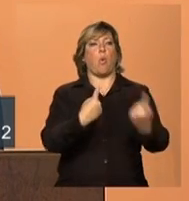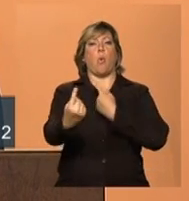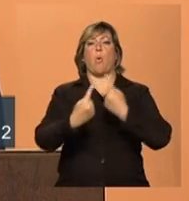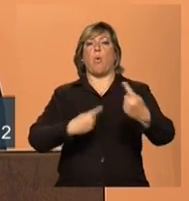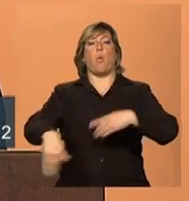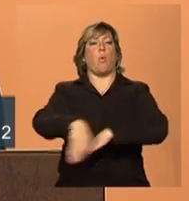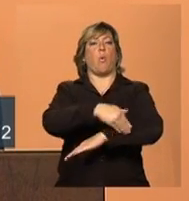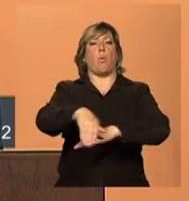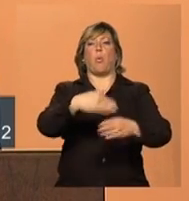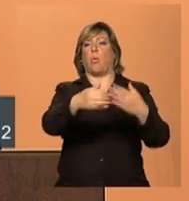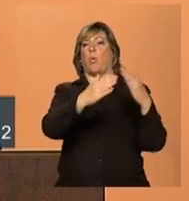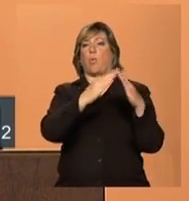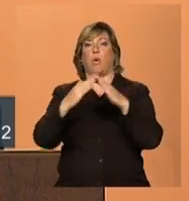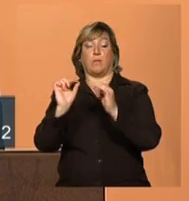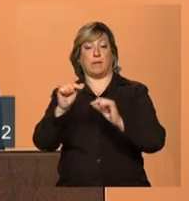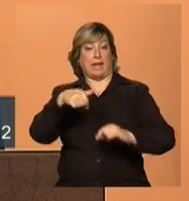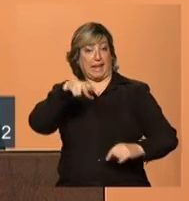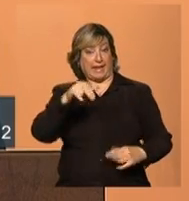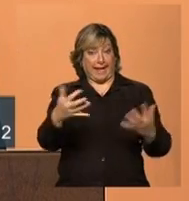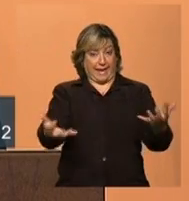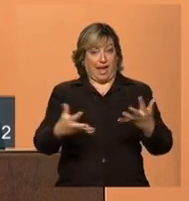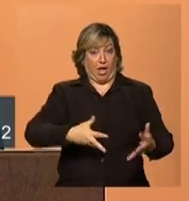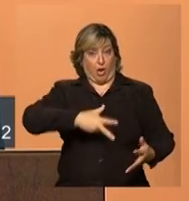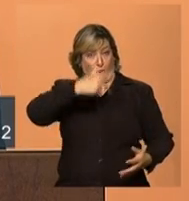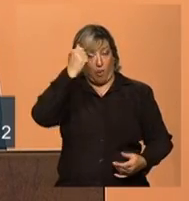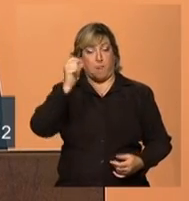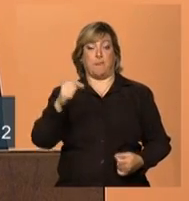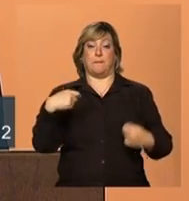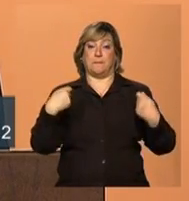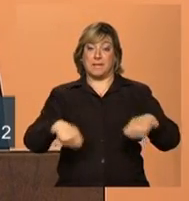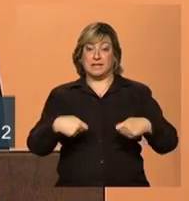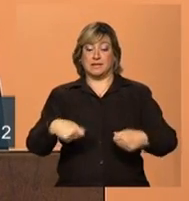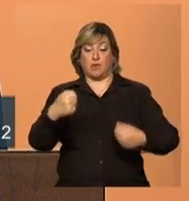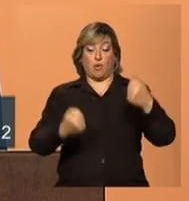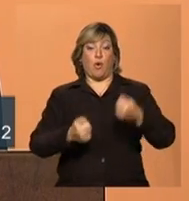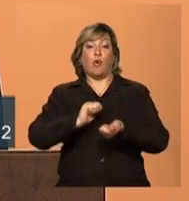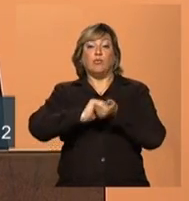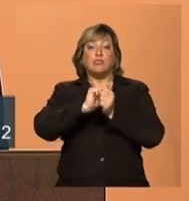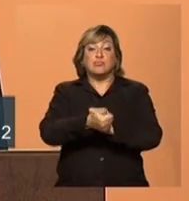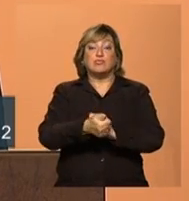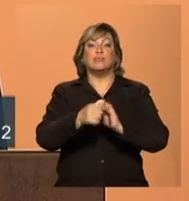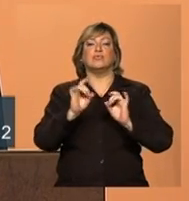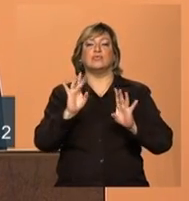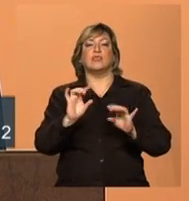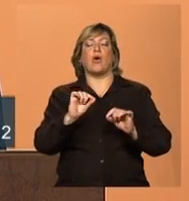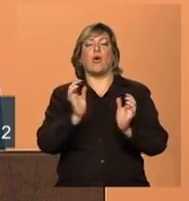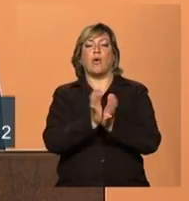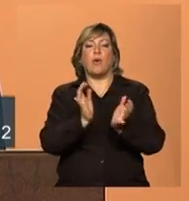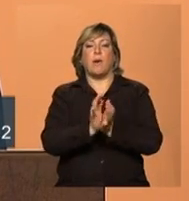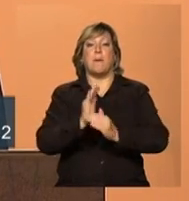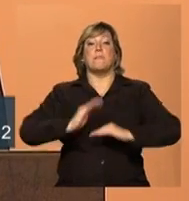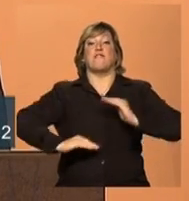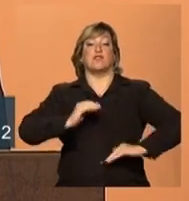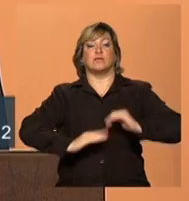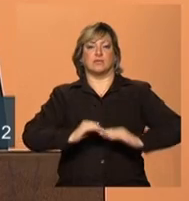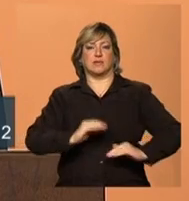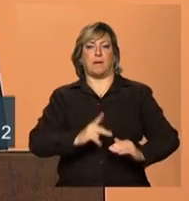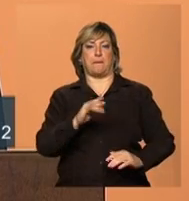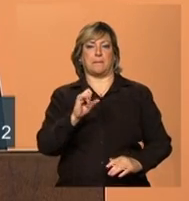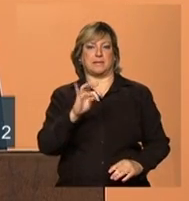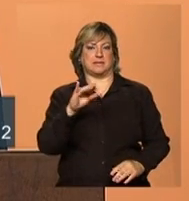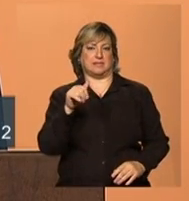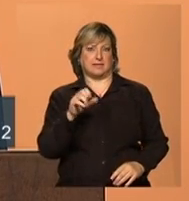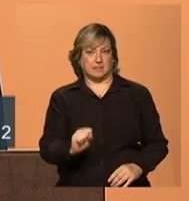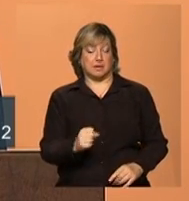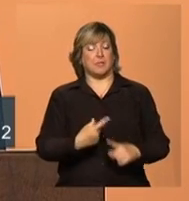sempre falo, quem quer correr, corra nas pistas. Essa consciência que a gente tem que ter,